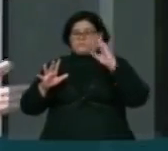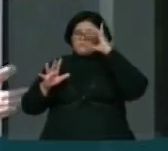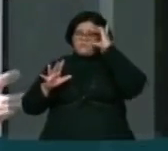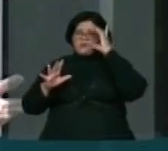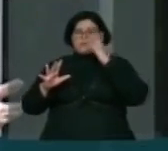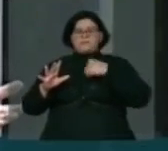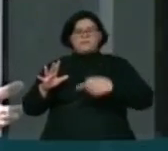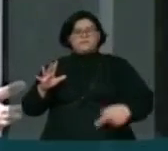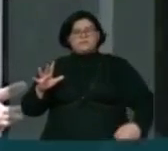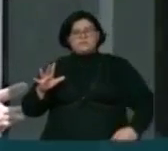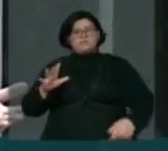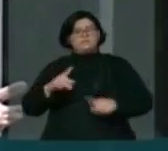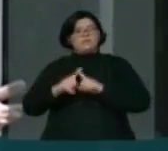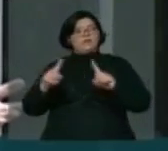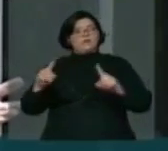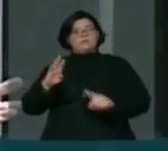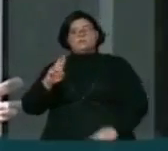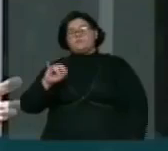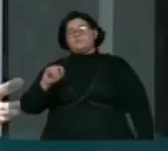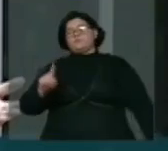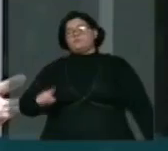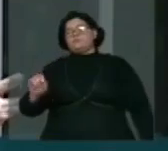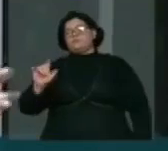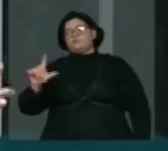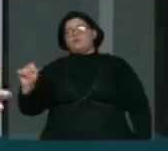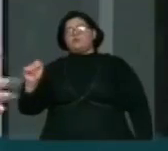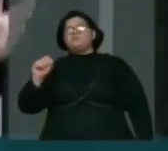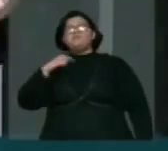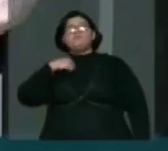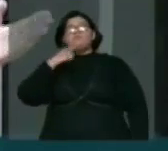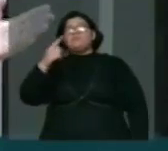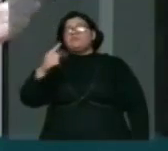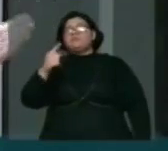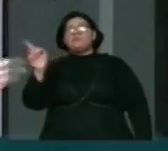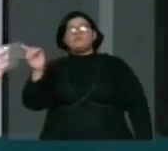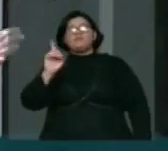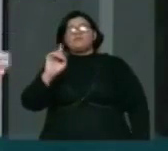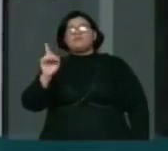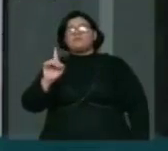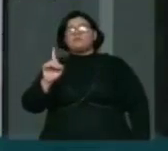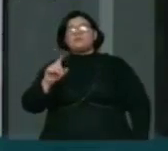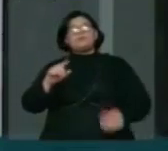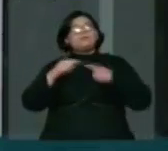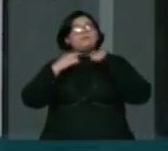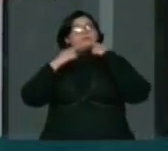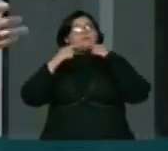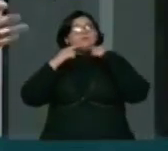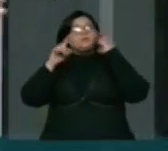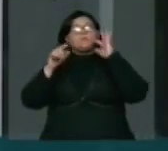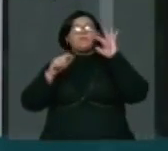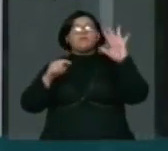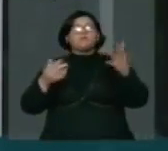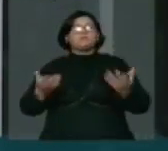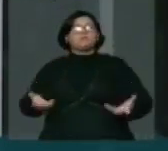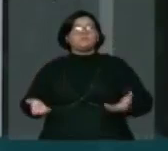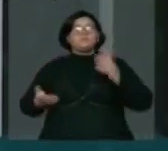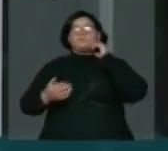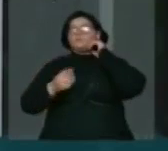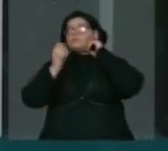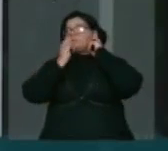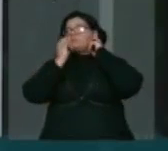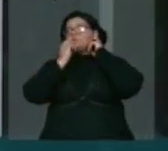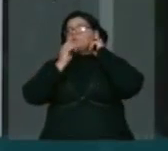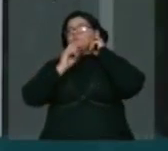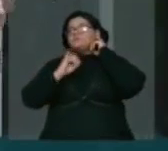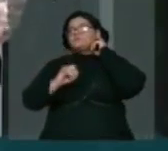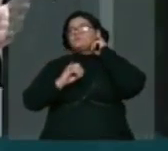e Brizola não. Teve uma certa tragédia de timing histórico. Se, por exemplo, o mandato do